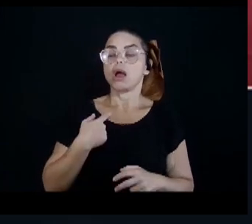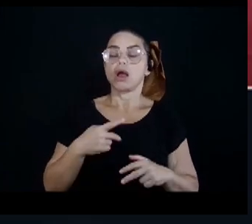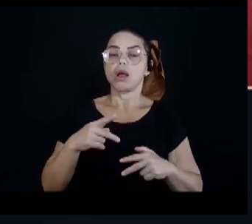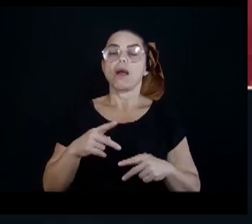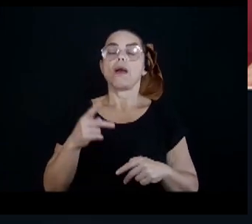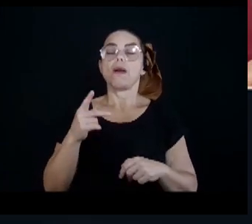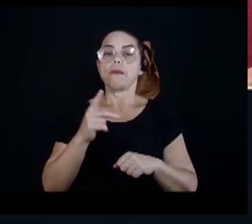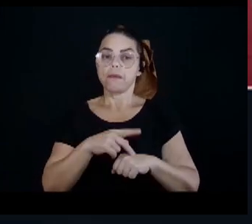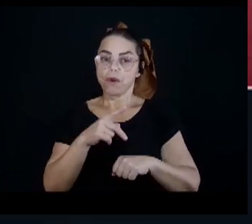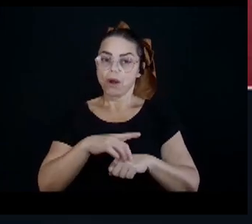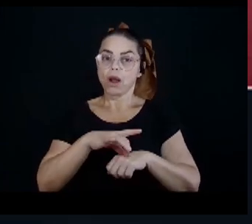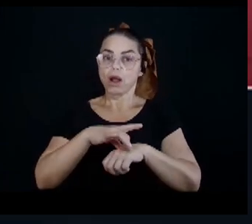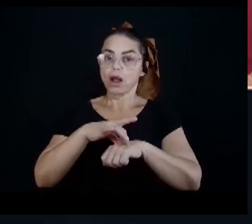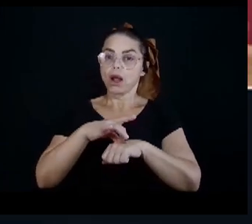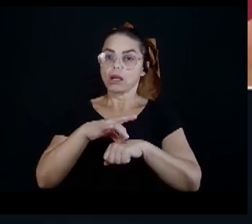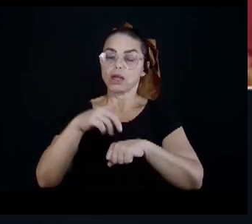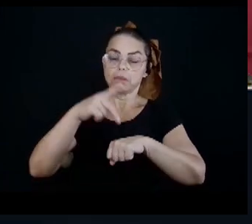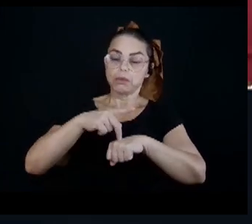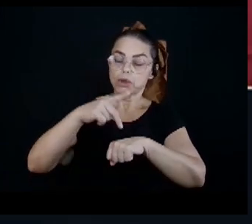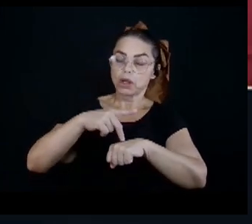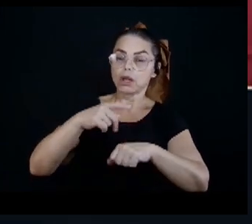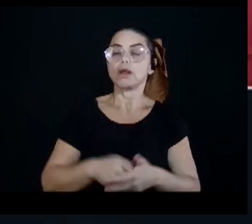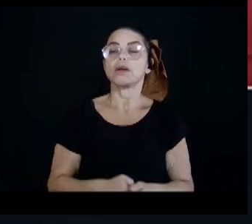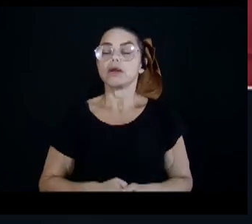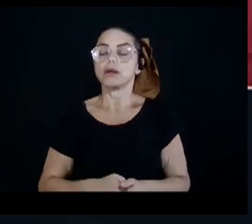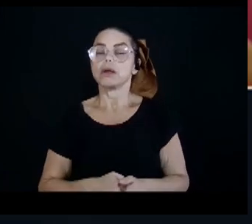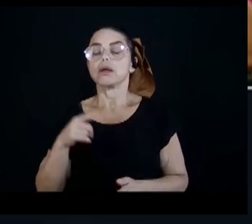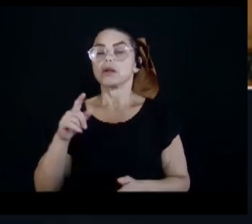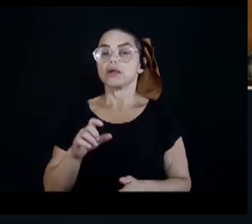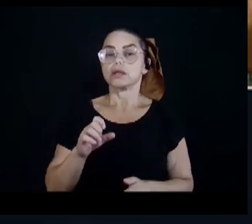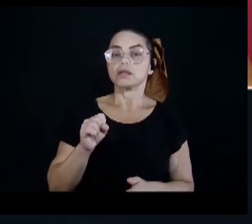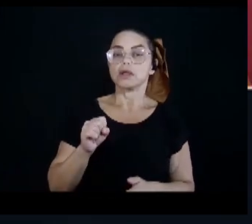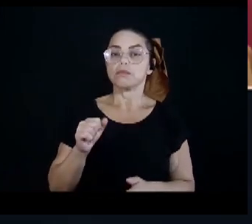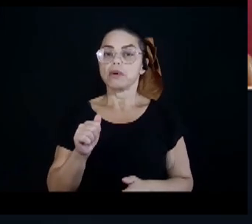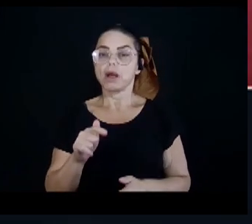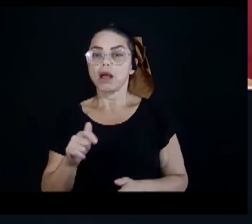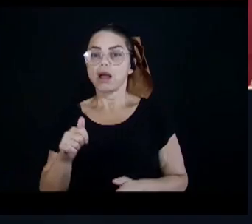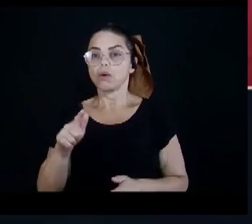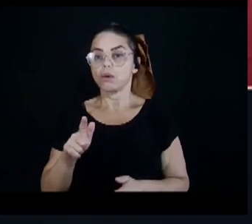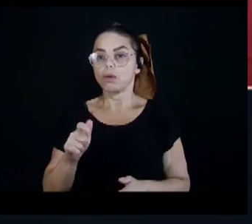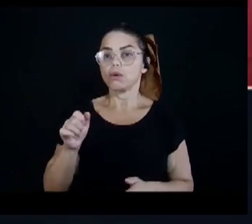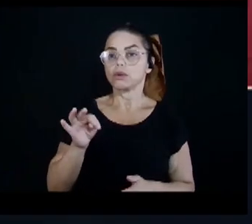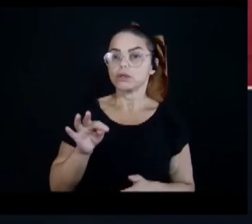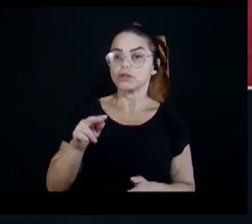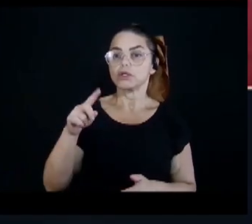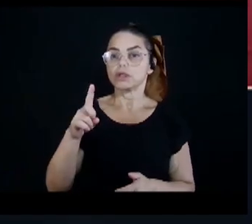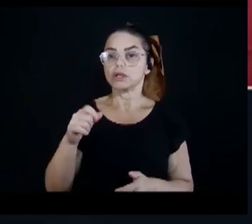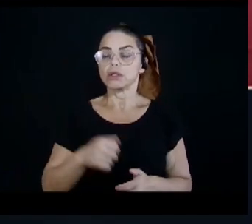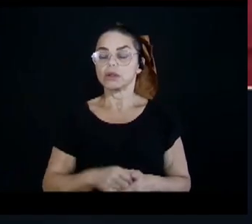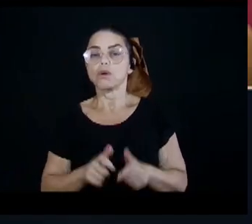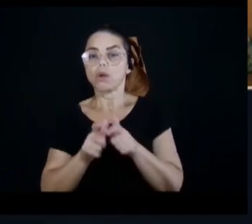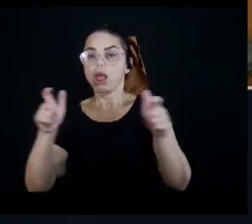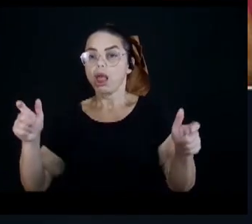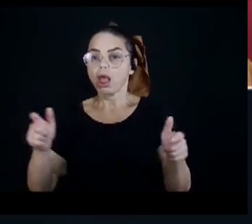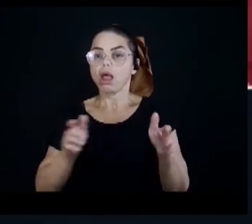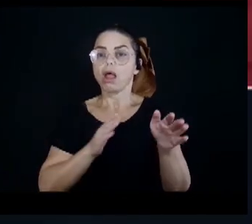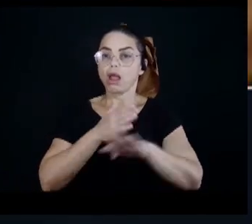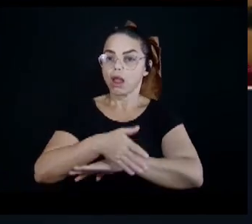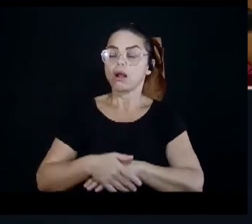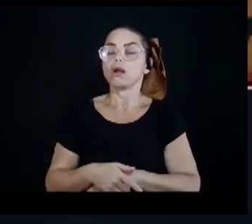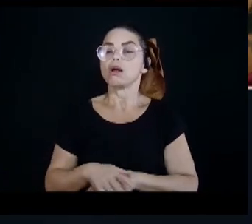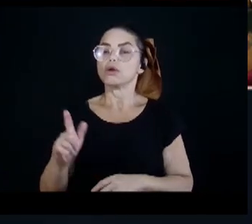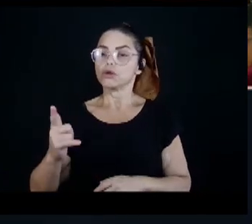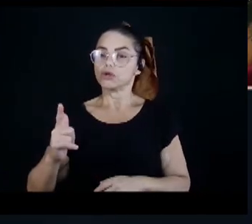bem pontuou, da semaglutida, a partir desse ano, pode ampliar, sim, o acesso aos genéricos.